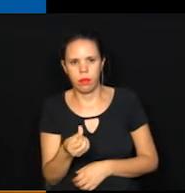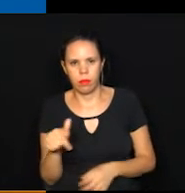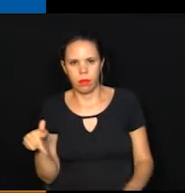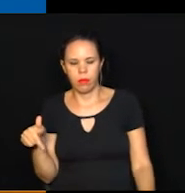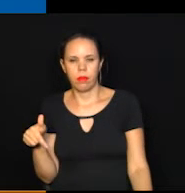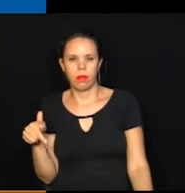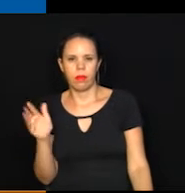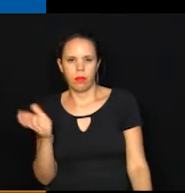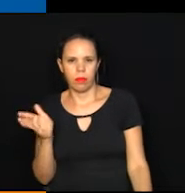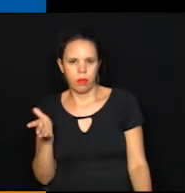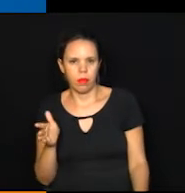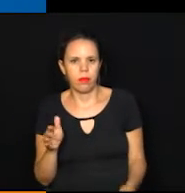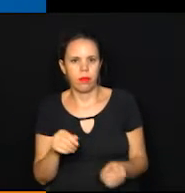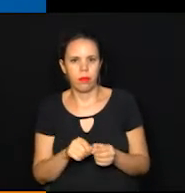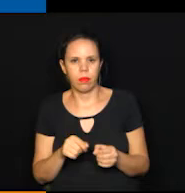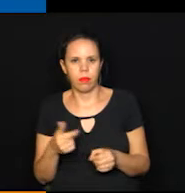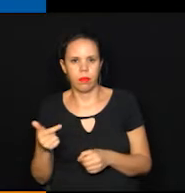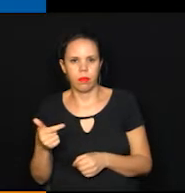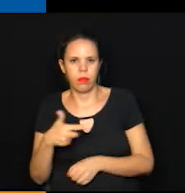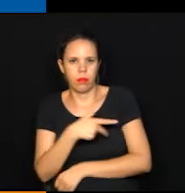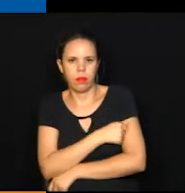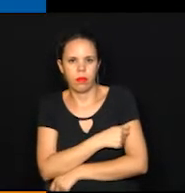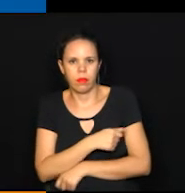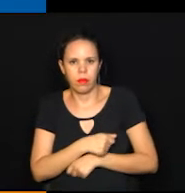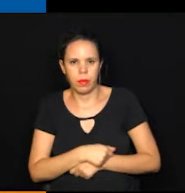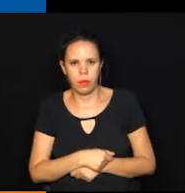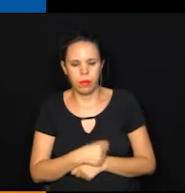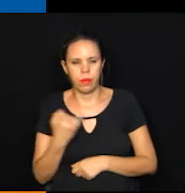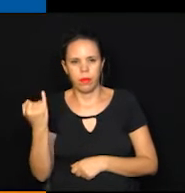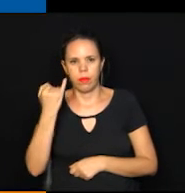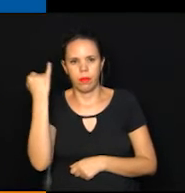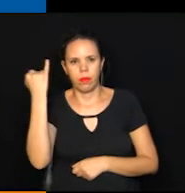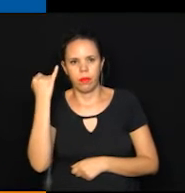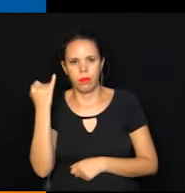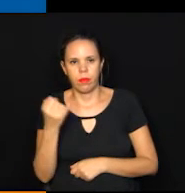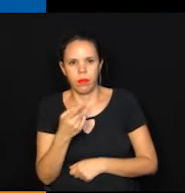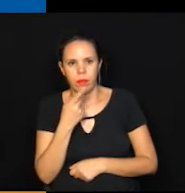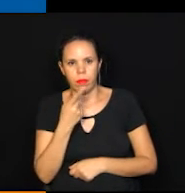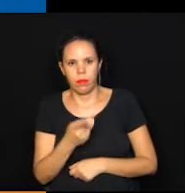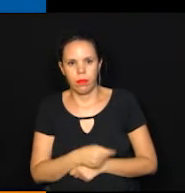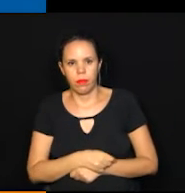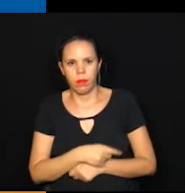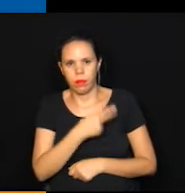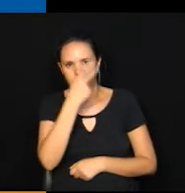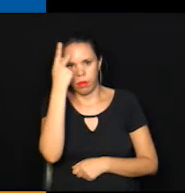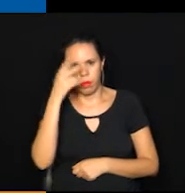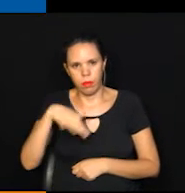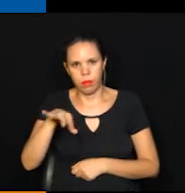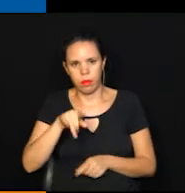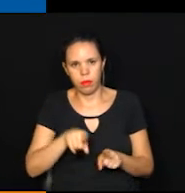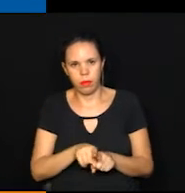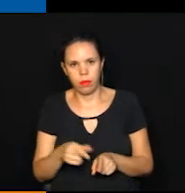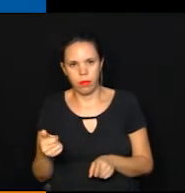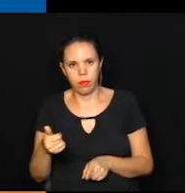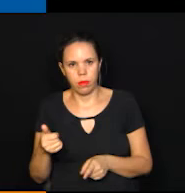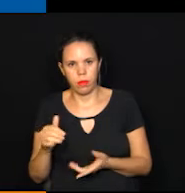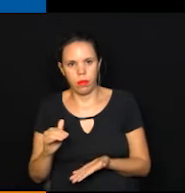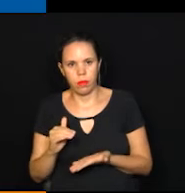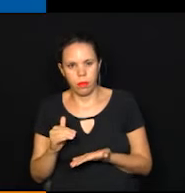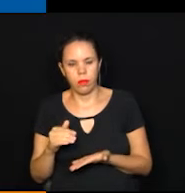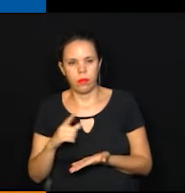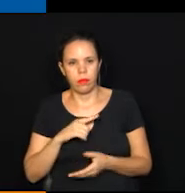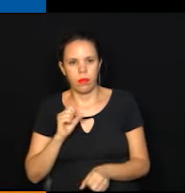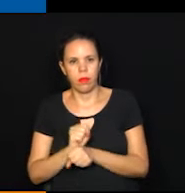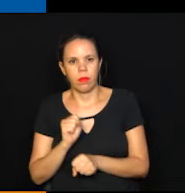41.067 já receberam a segunda dose. É importante salientar, Gabriel, que as pessoas, quando recebem a primeira, ela tem